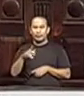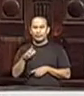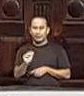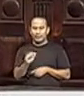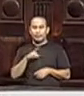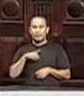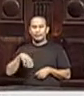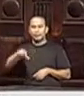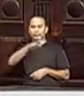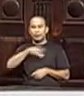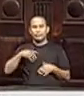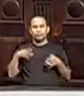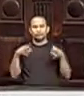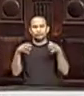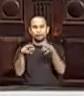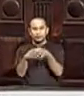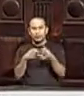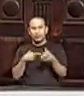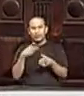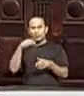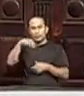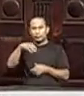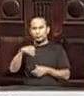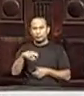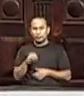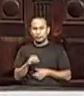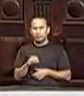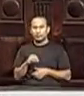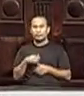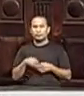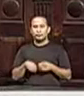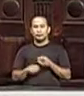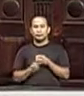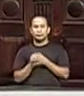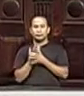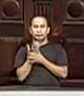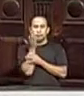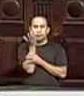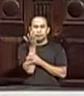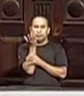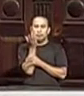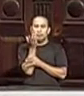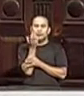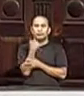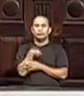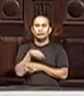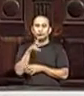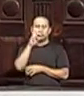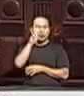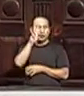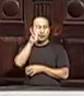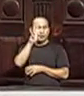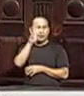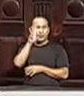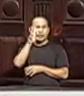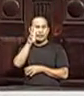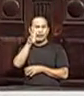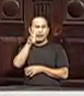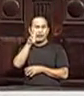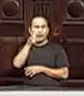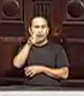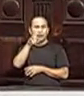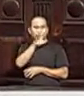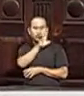o maior conjunto de monumentos e chafarizes e patrimônios históricos do Brasil. E o Estado do Rio de